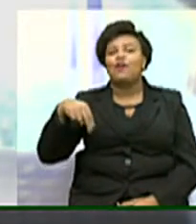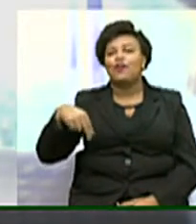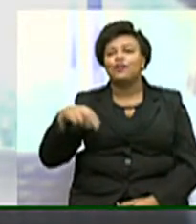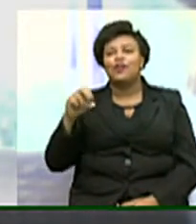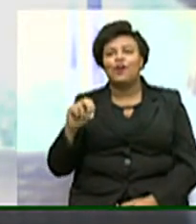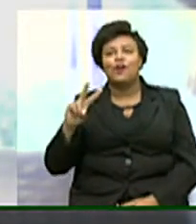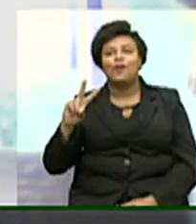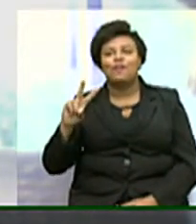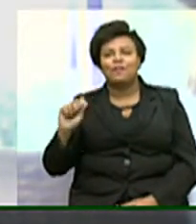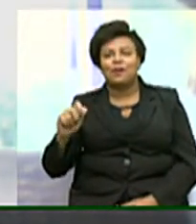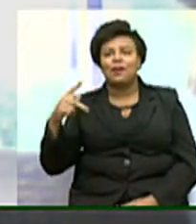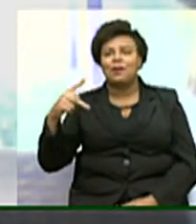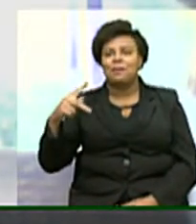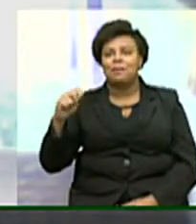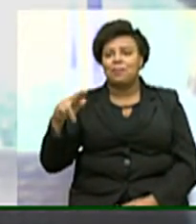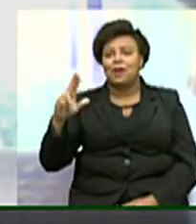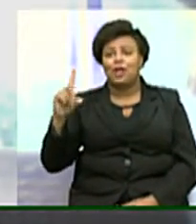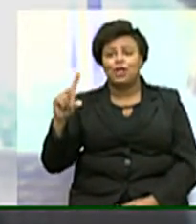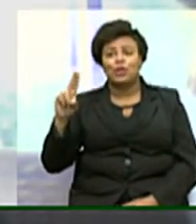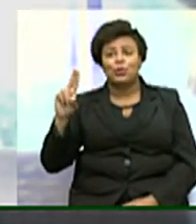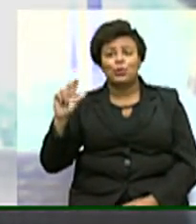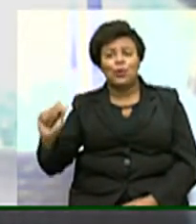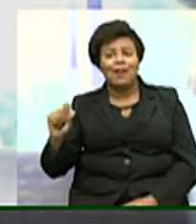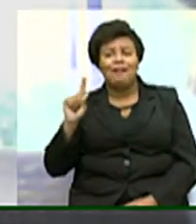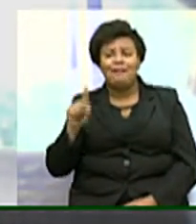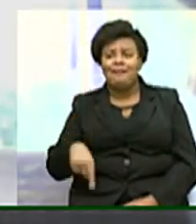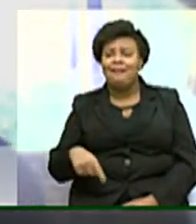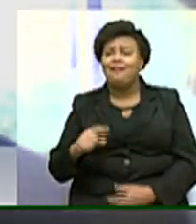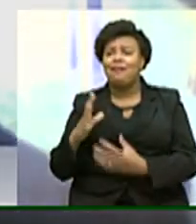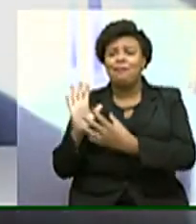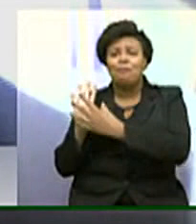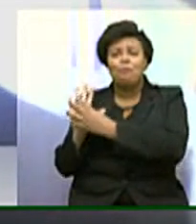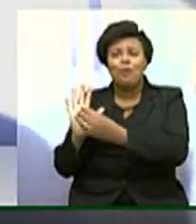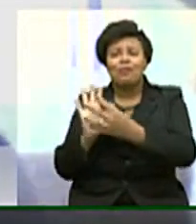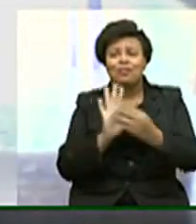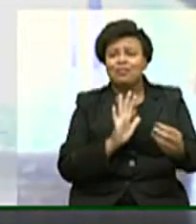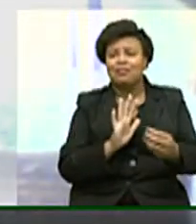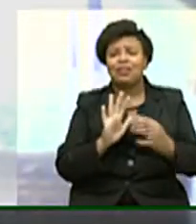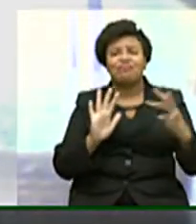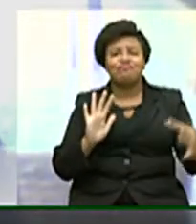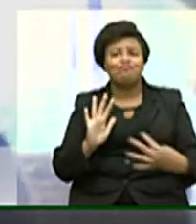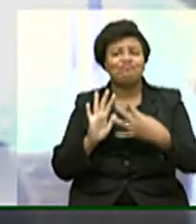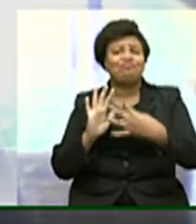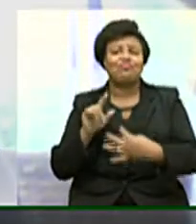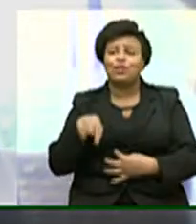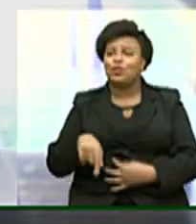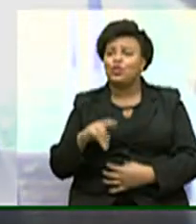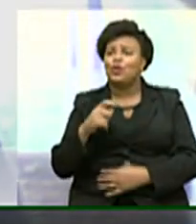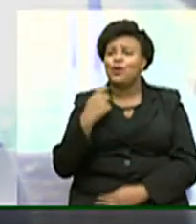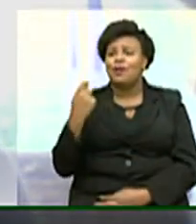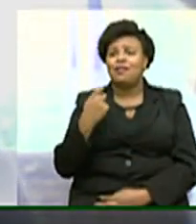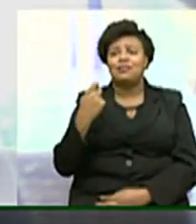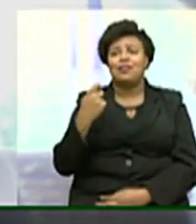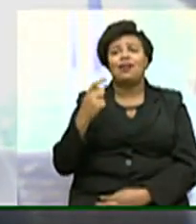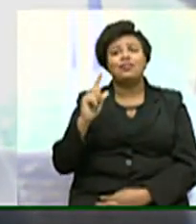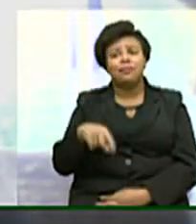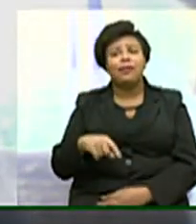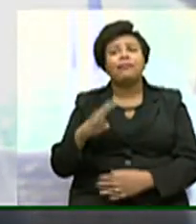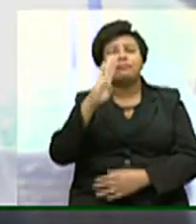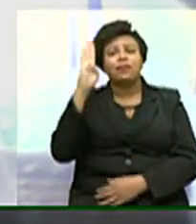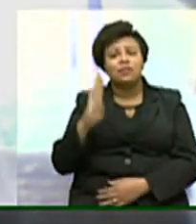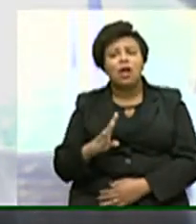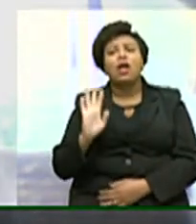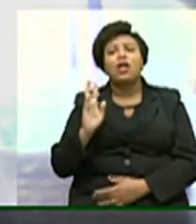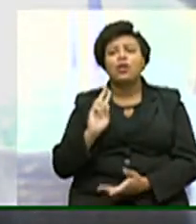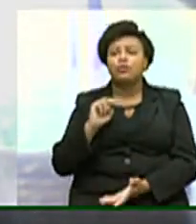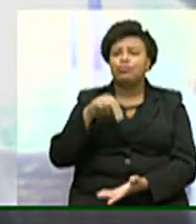não só a nível estadual, como provavelmente nacional. E eu até estive na tribuna elogiando os prefeitos de Nova